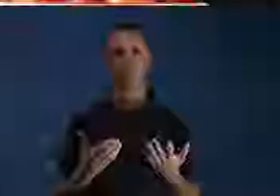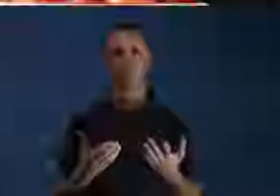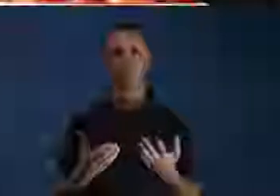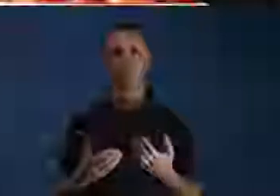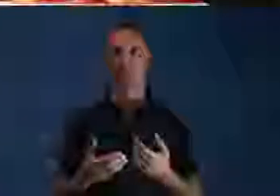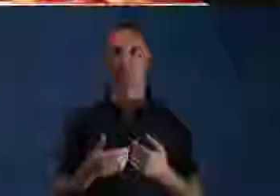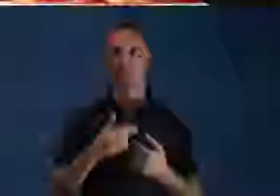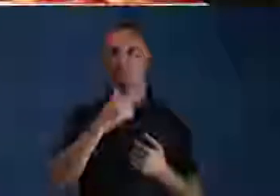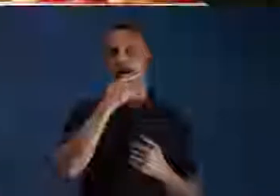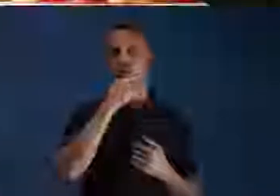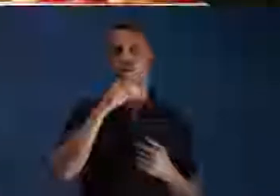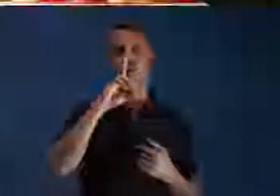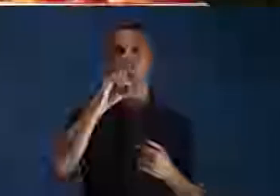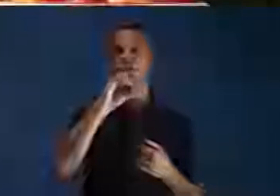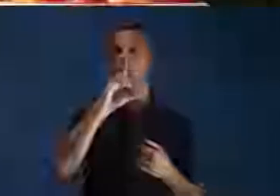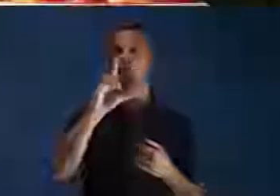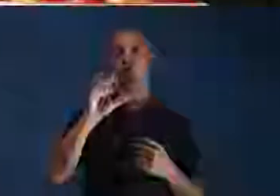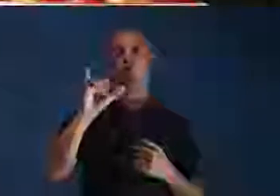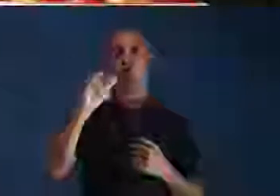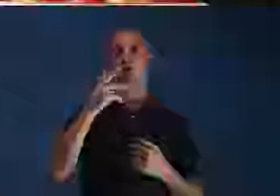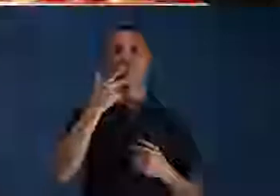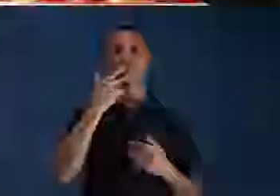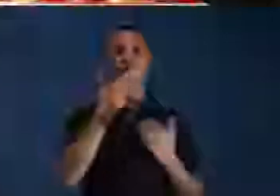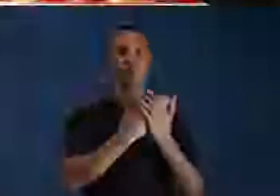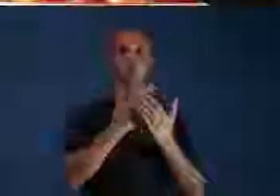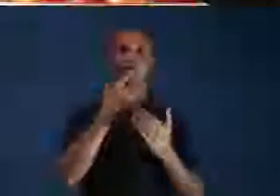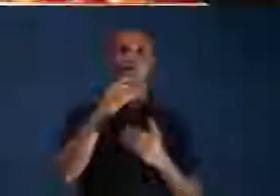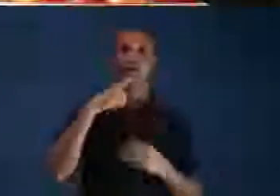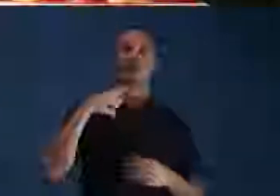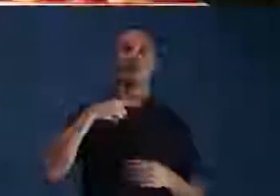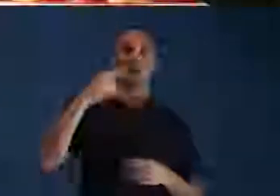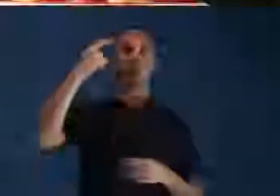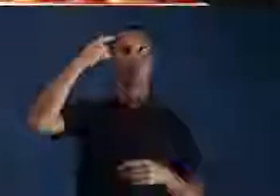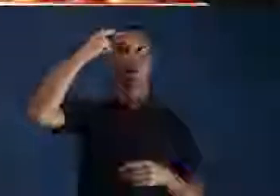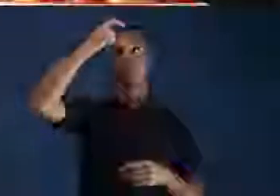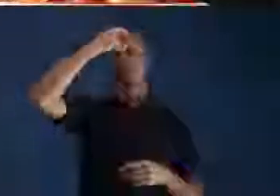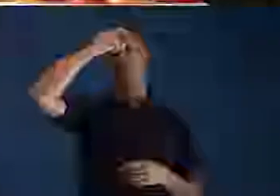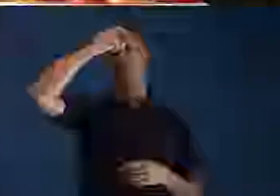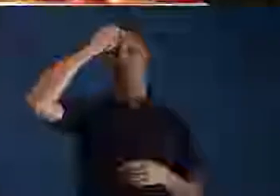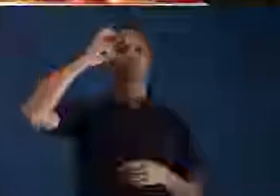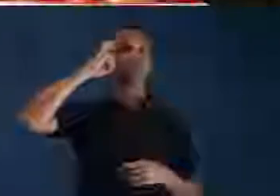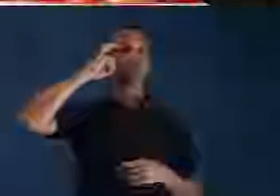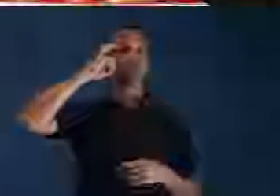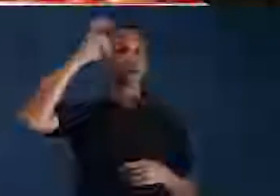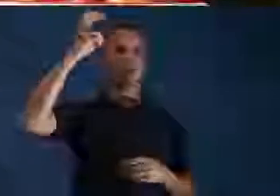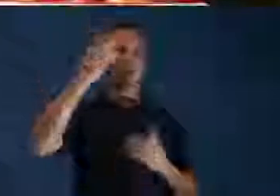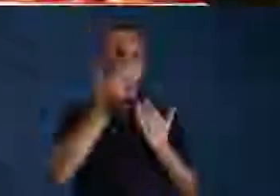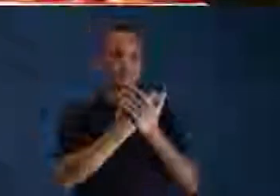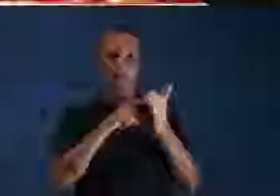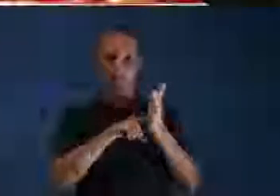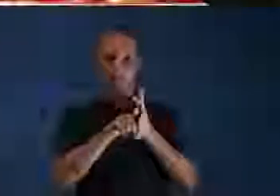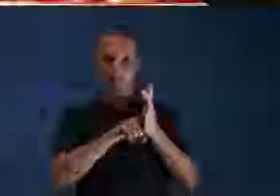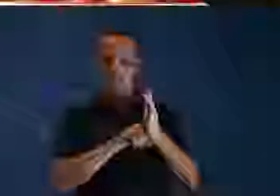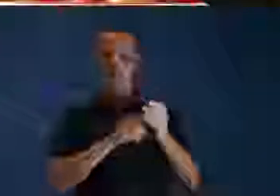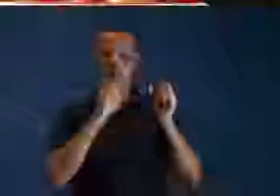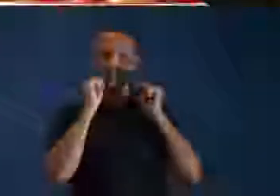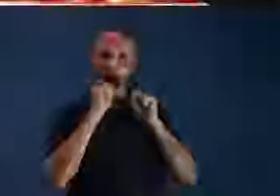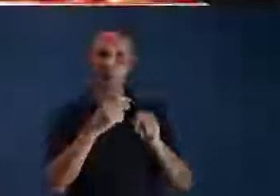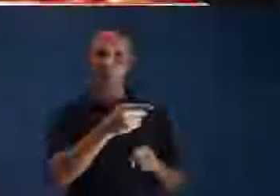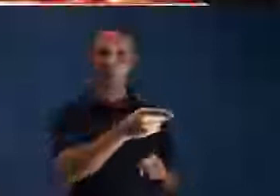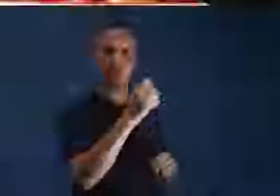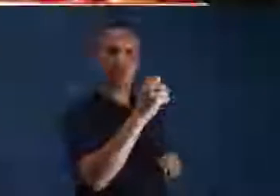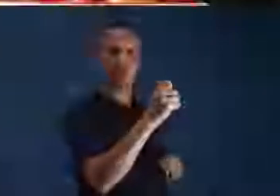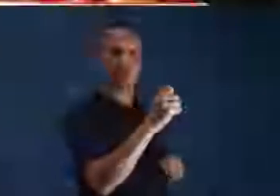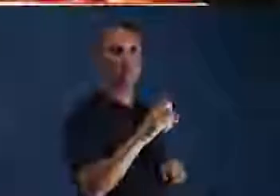lá no Estudo em Vermelho que, se há uma mente inteligente capaz de bolar um crime,